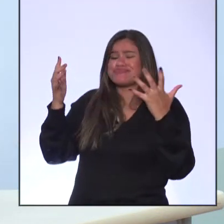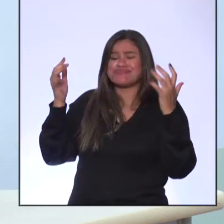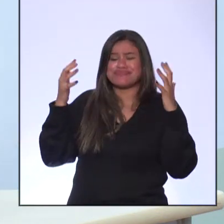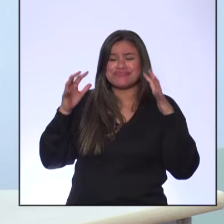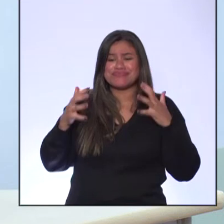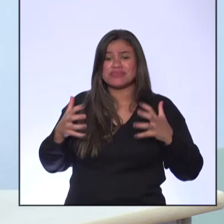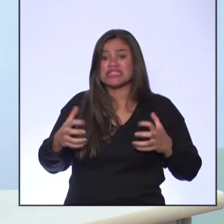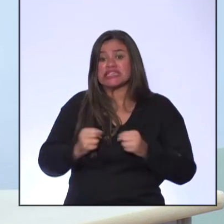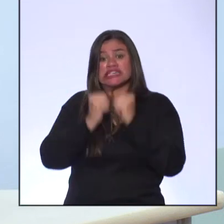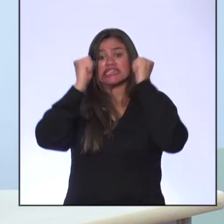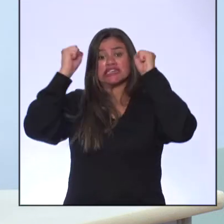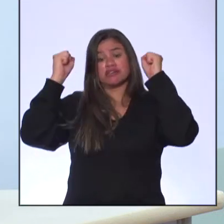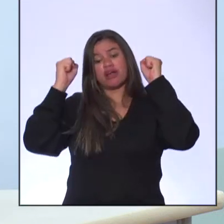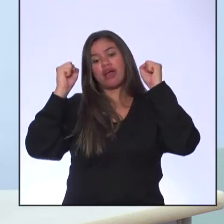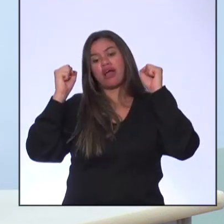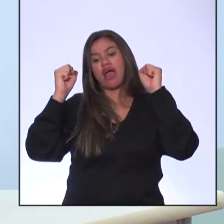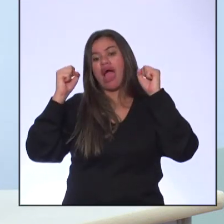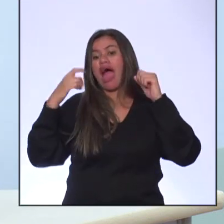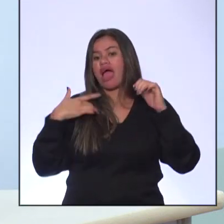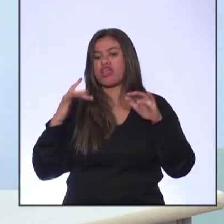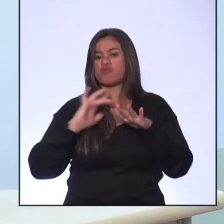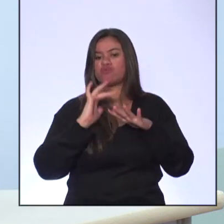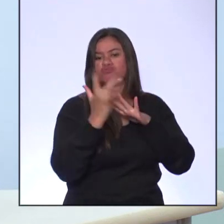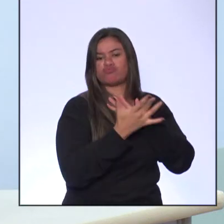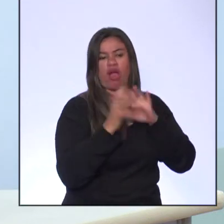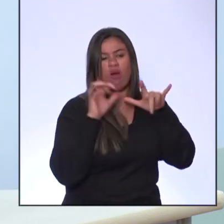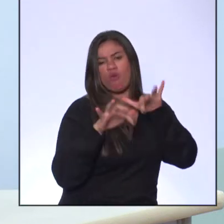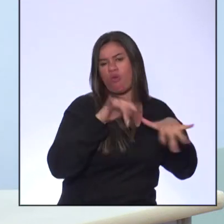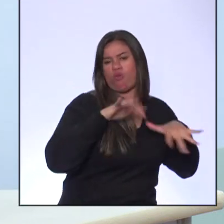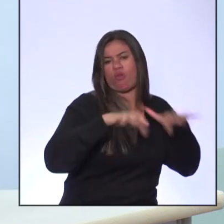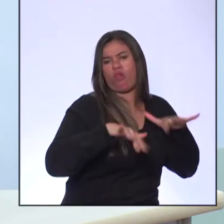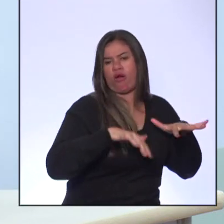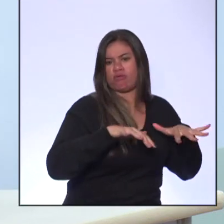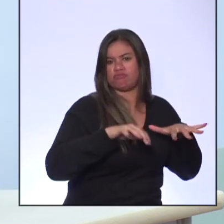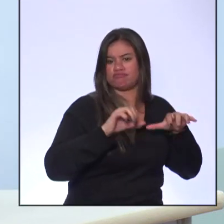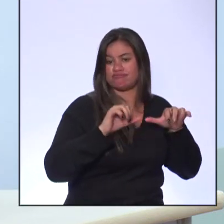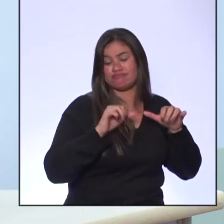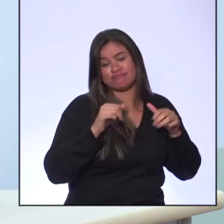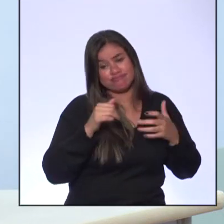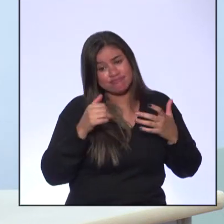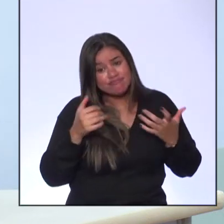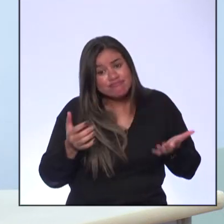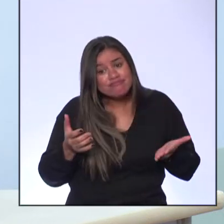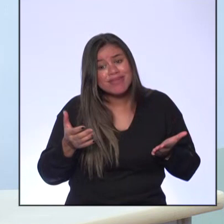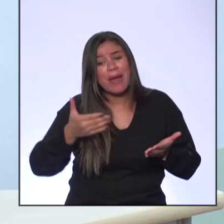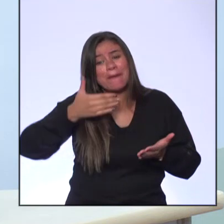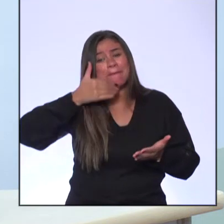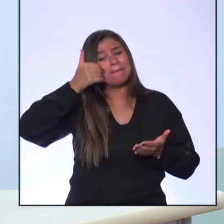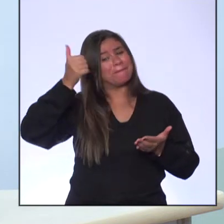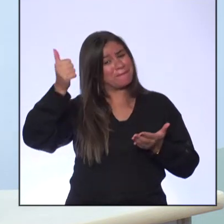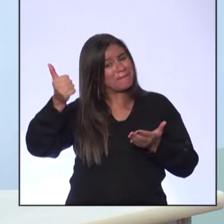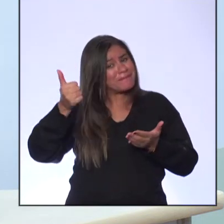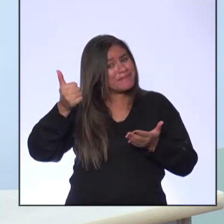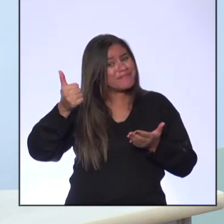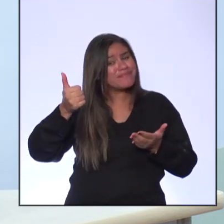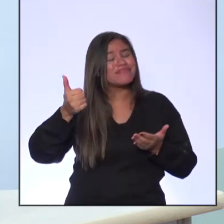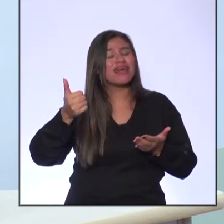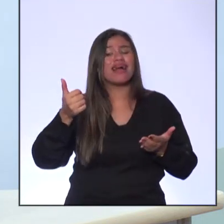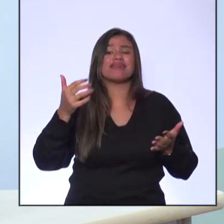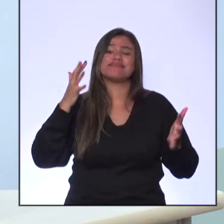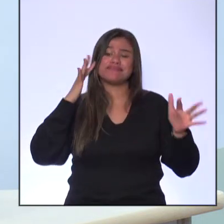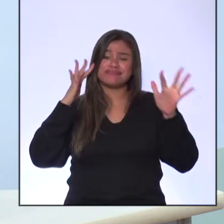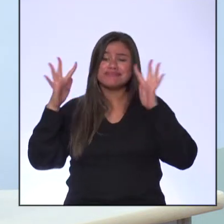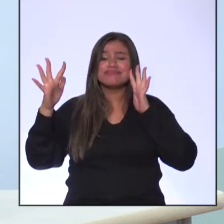reativo, será que é o melhor momento de fazer uma postagem? Então, reavalia, repensa, né? Isso